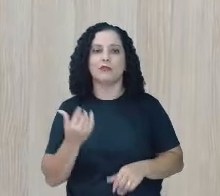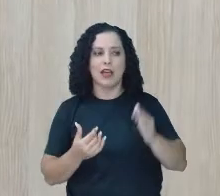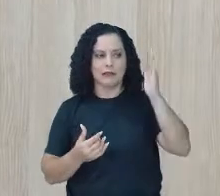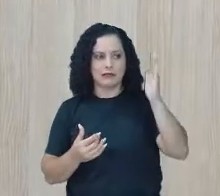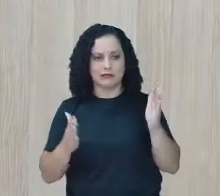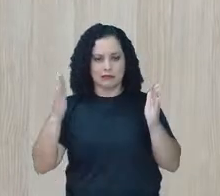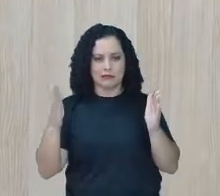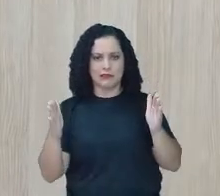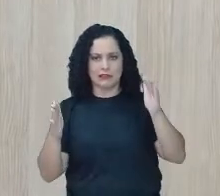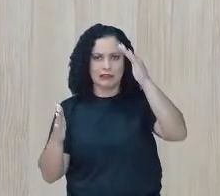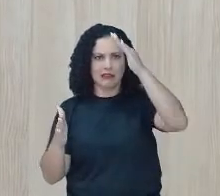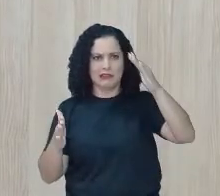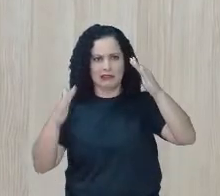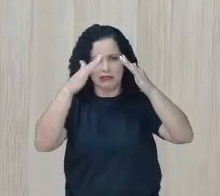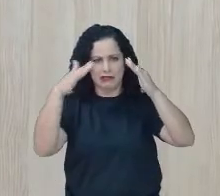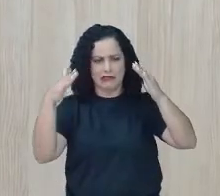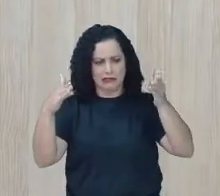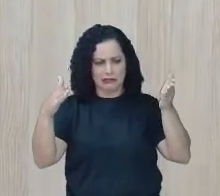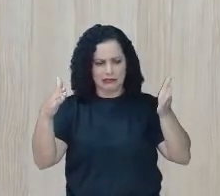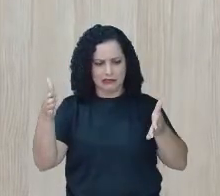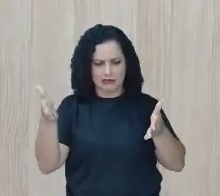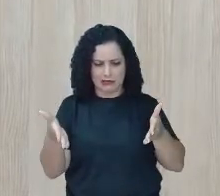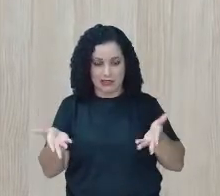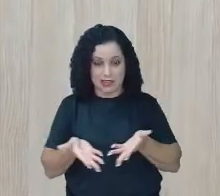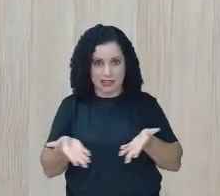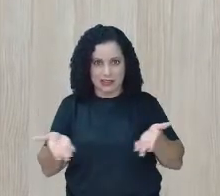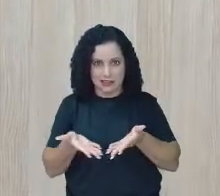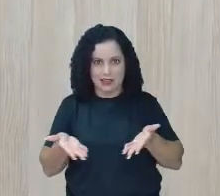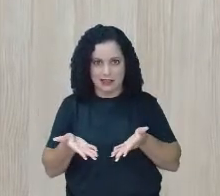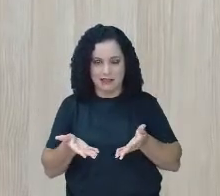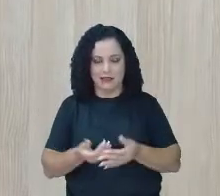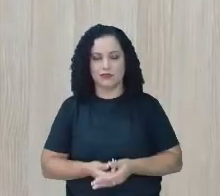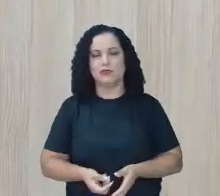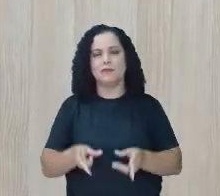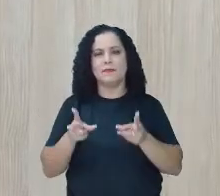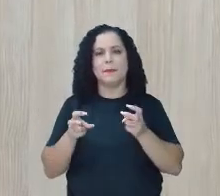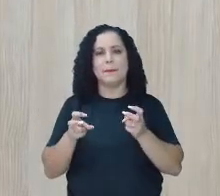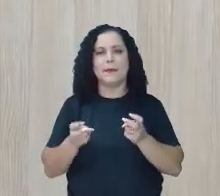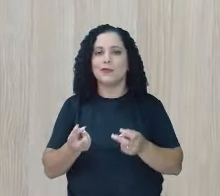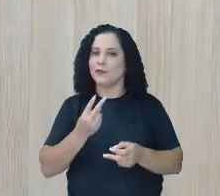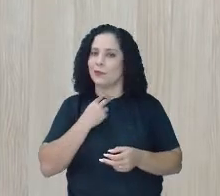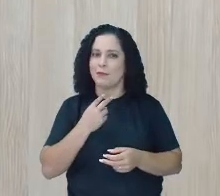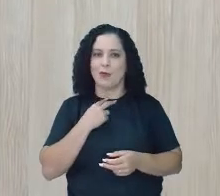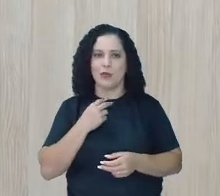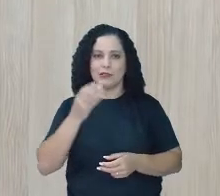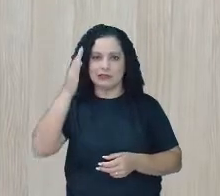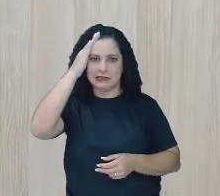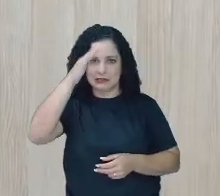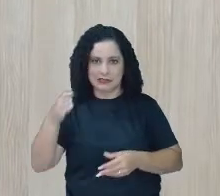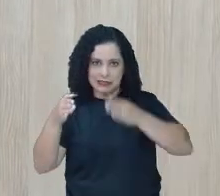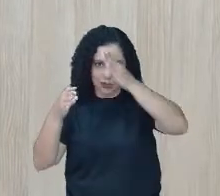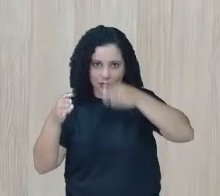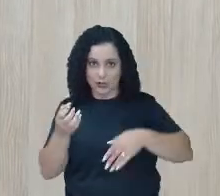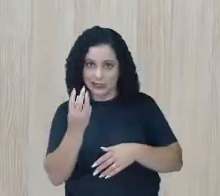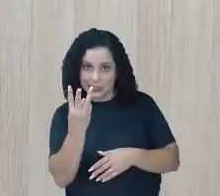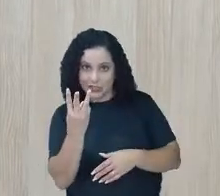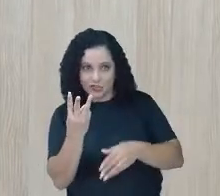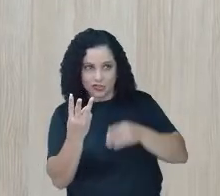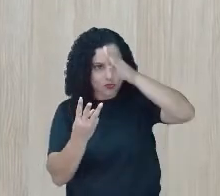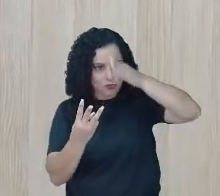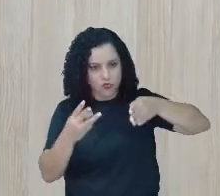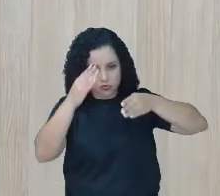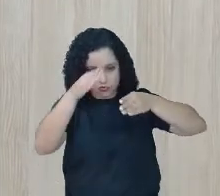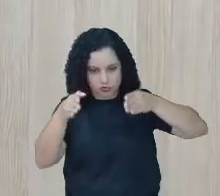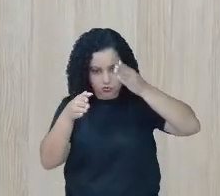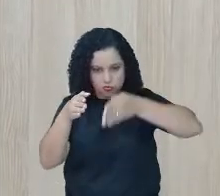não podia fazer a quantidade de vértices. Verificou que não podia fazer diagonal com 3 desses vértices. Então, vai